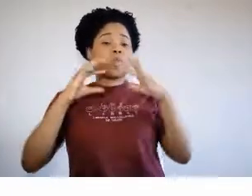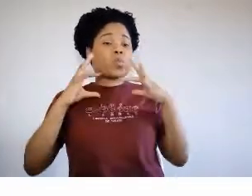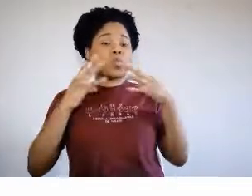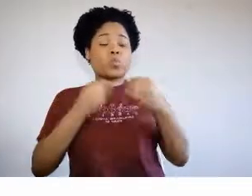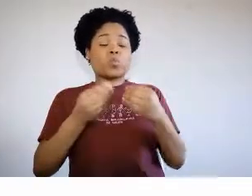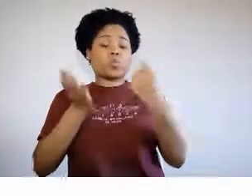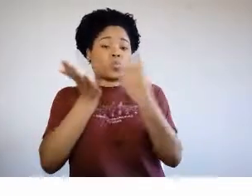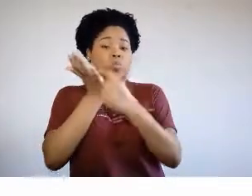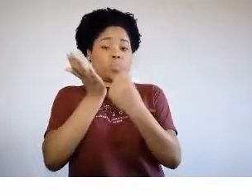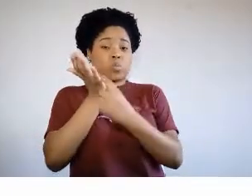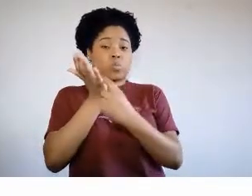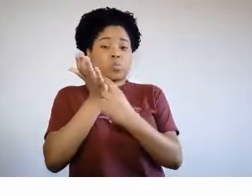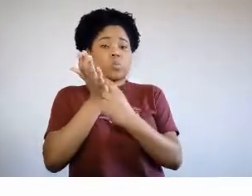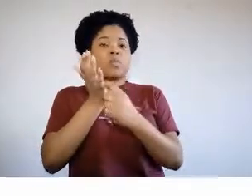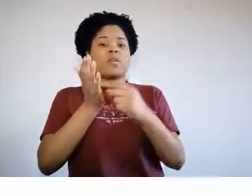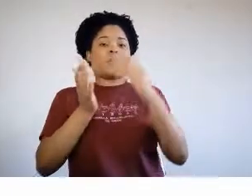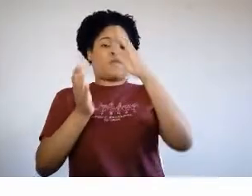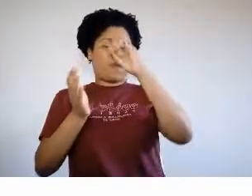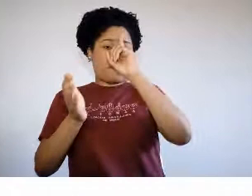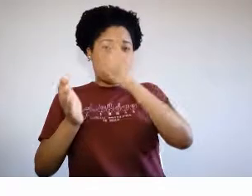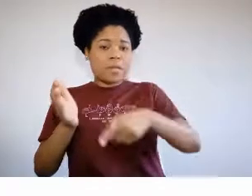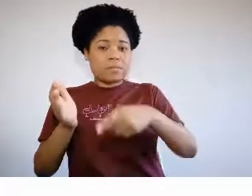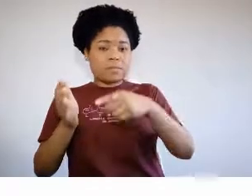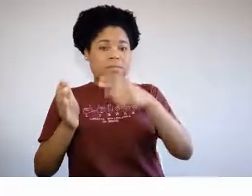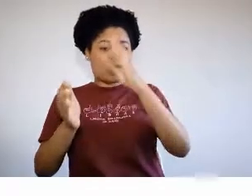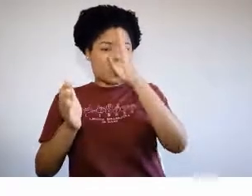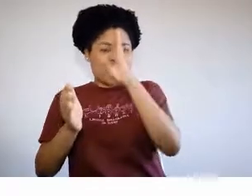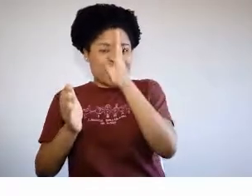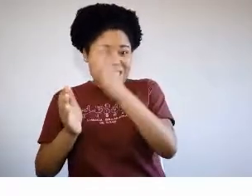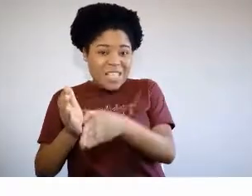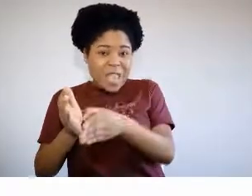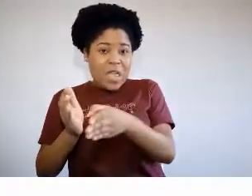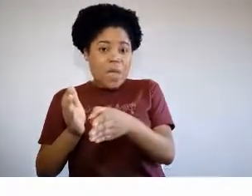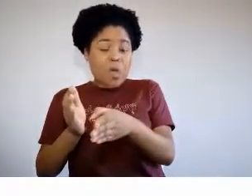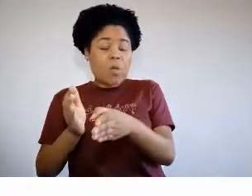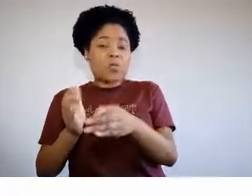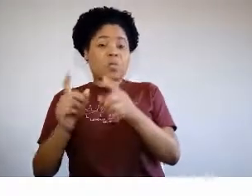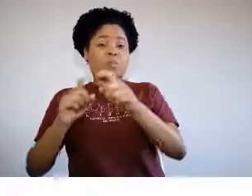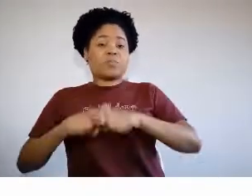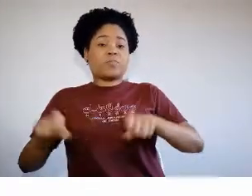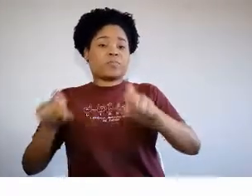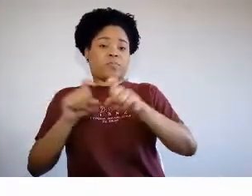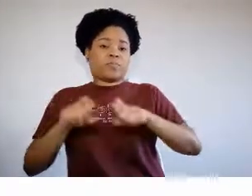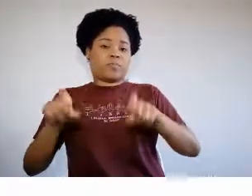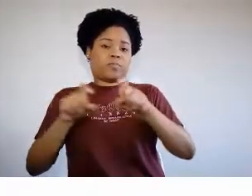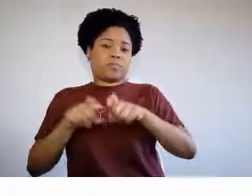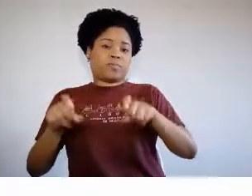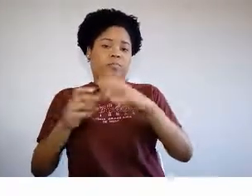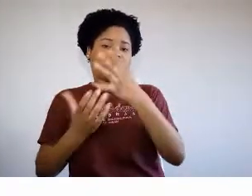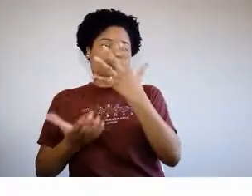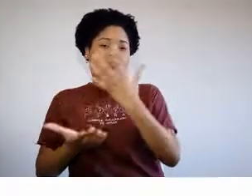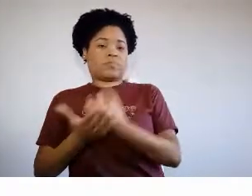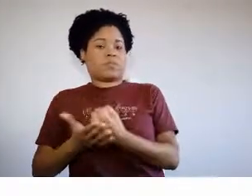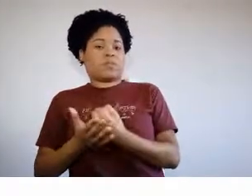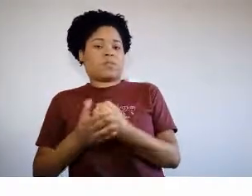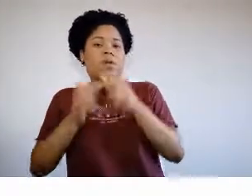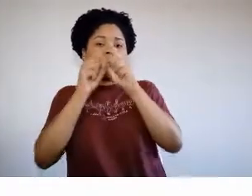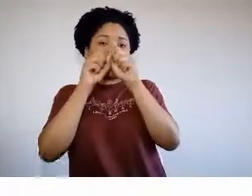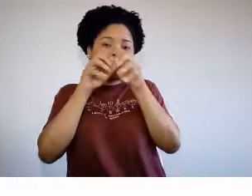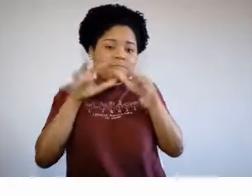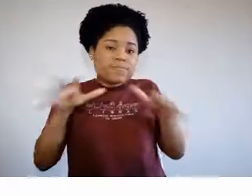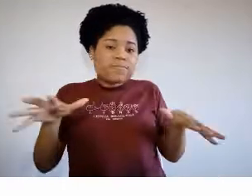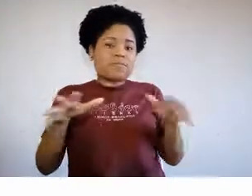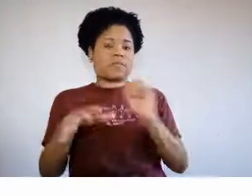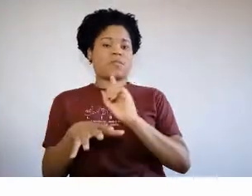do destinatário, ele vai encaminhar esse pacote de dados diretamente para a máquina destinatária,